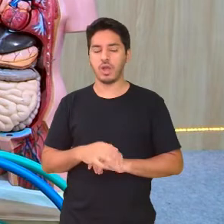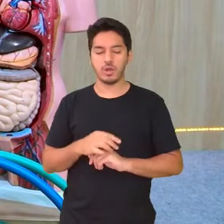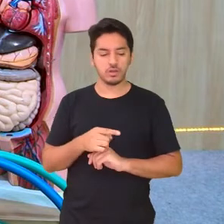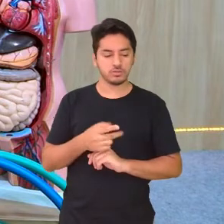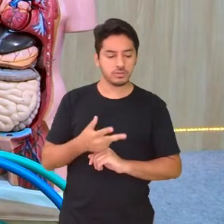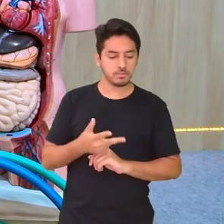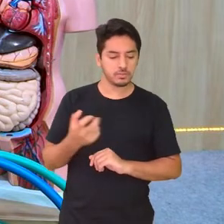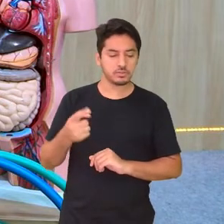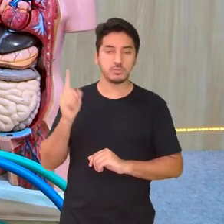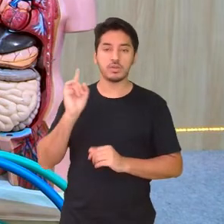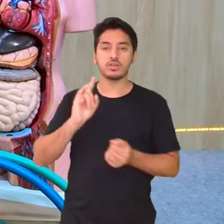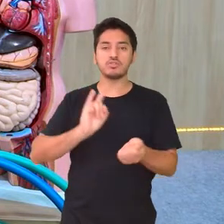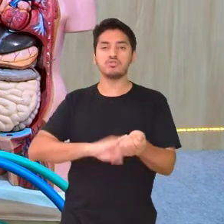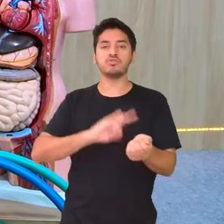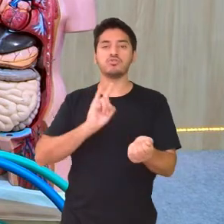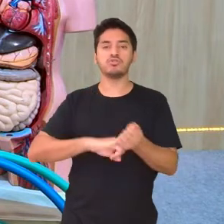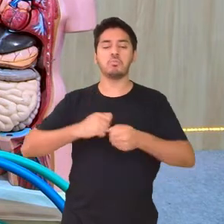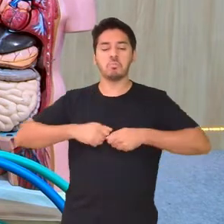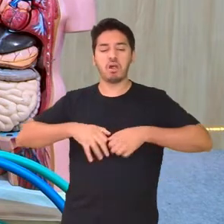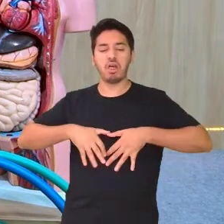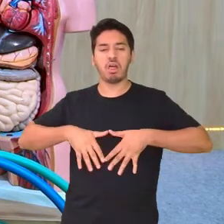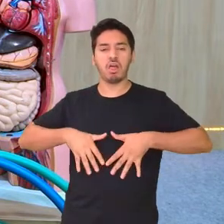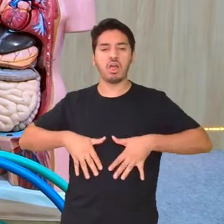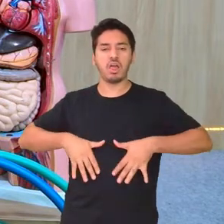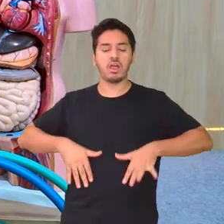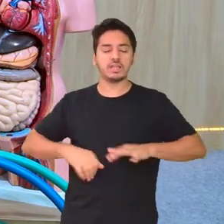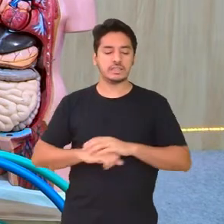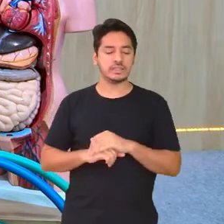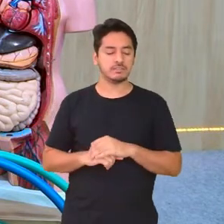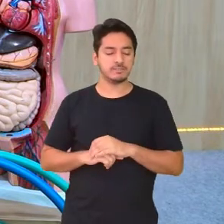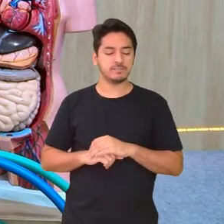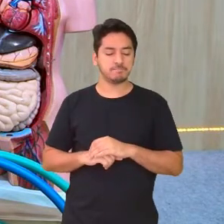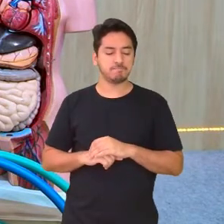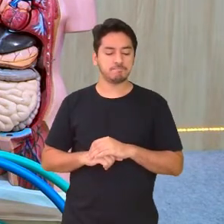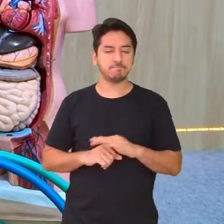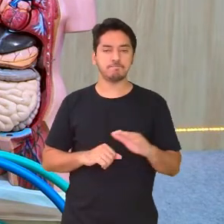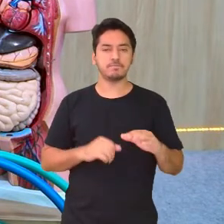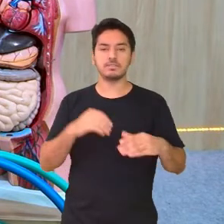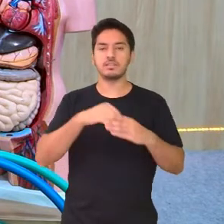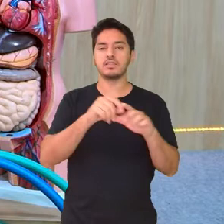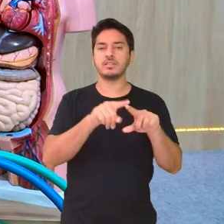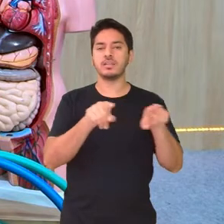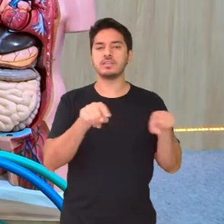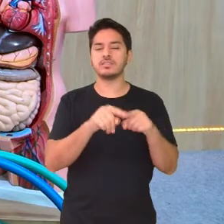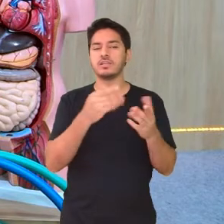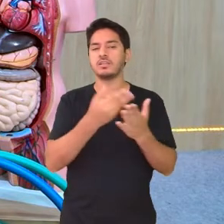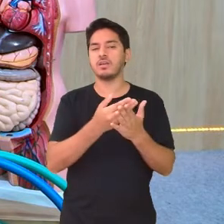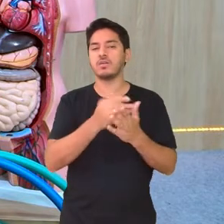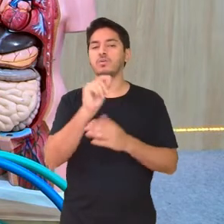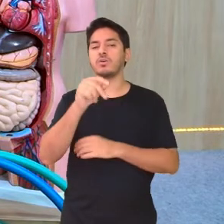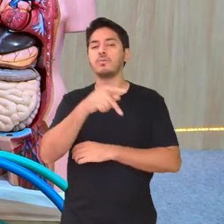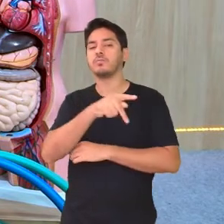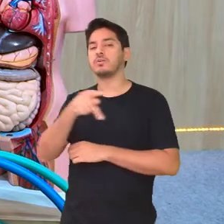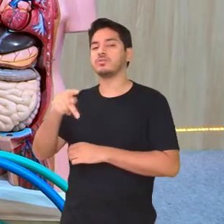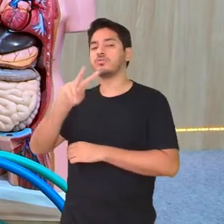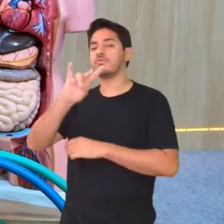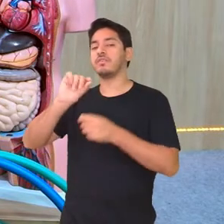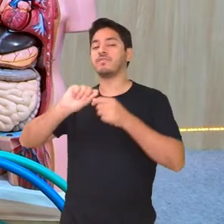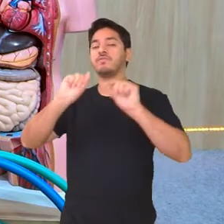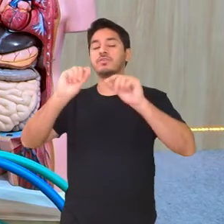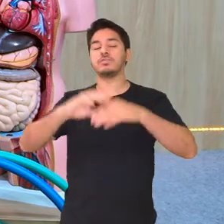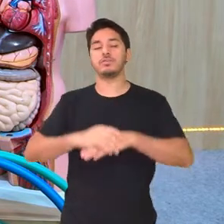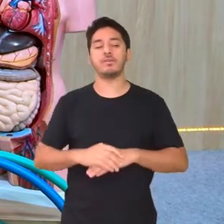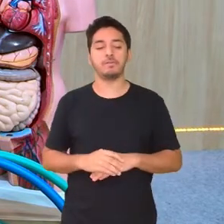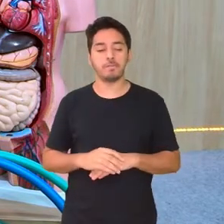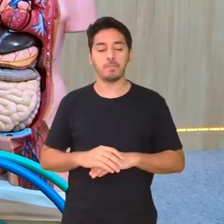todo, eita, fez xixi ali, a urina saiu ali mesmo na sala. O que é que o professor ele vai fazer?